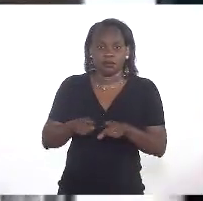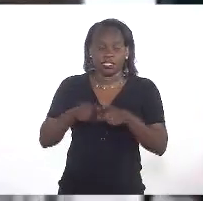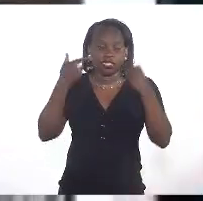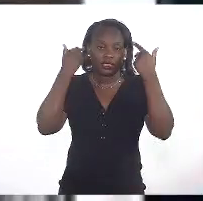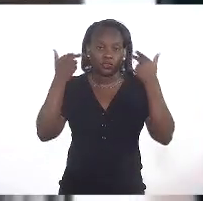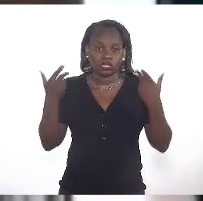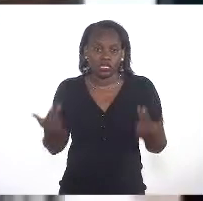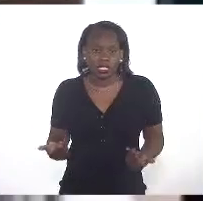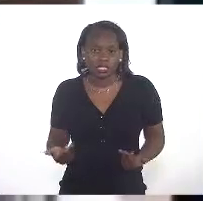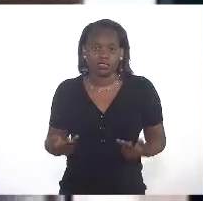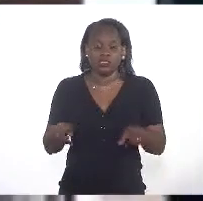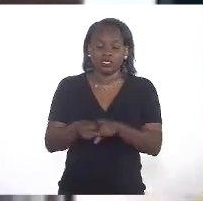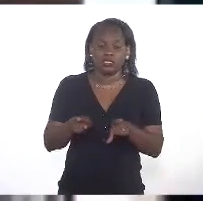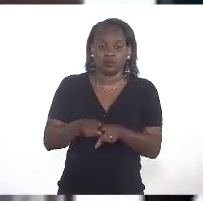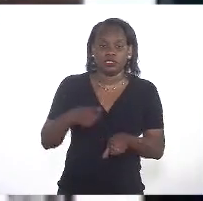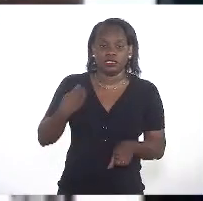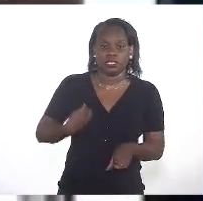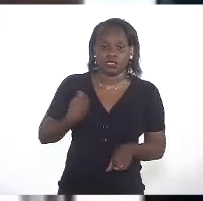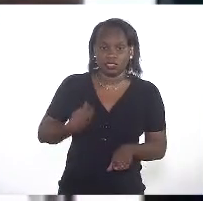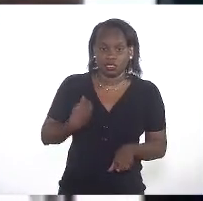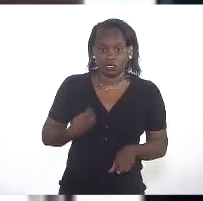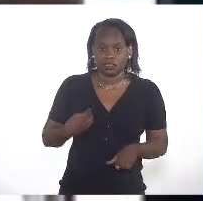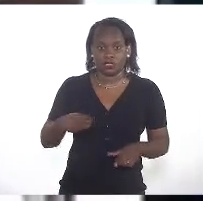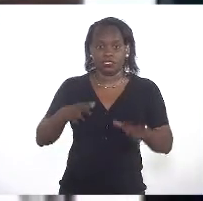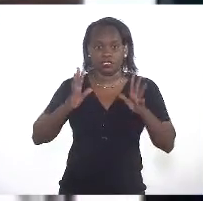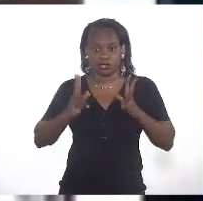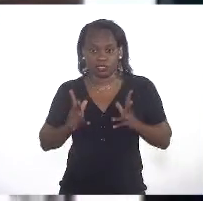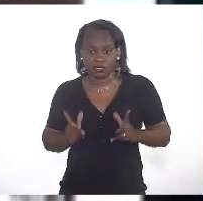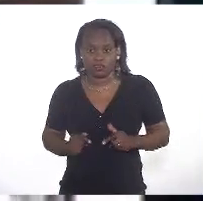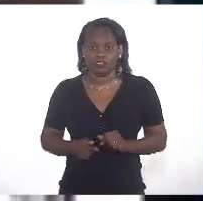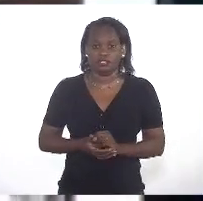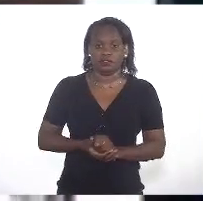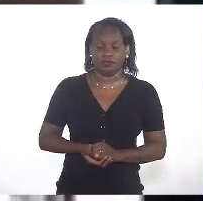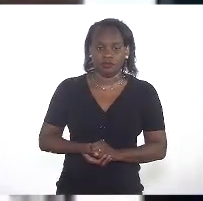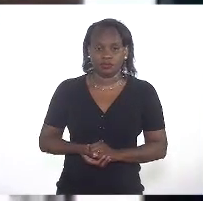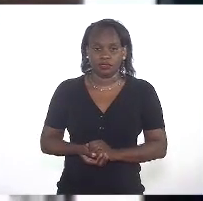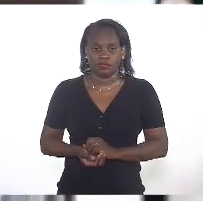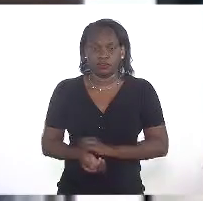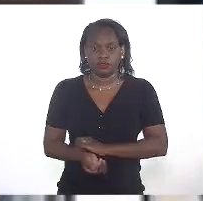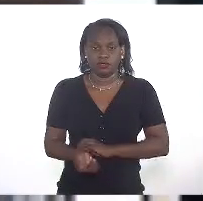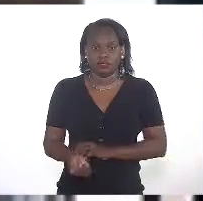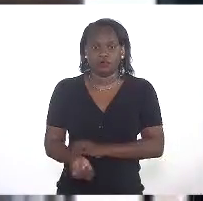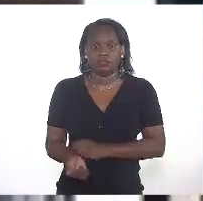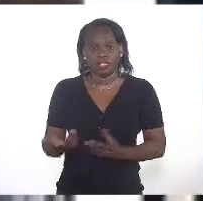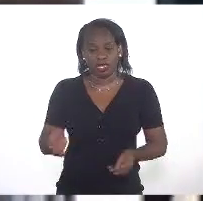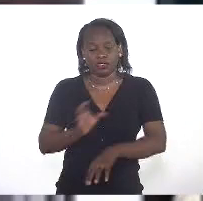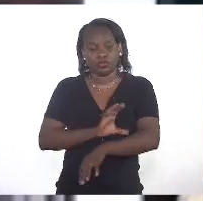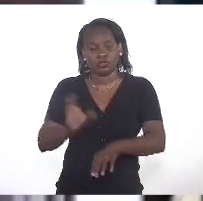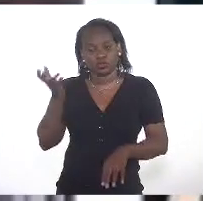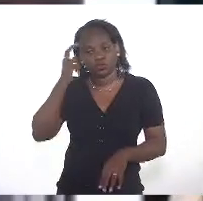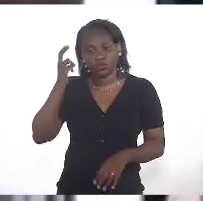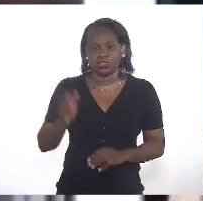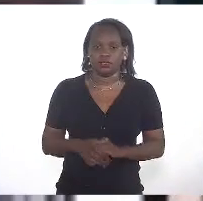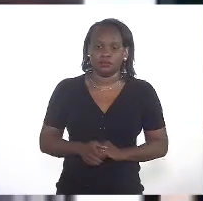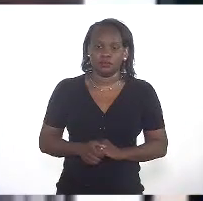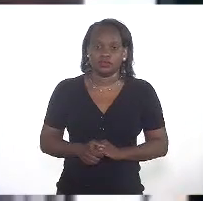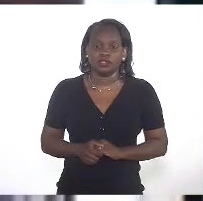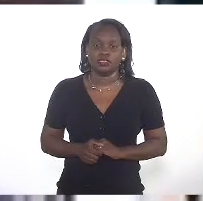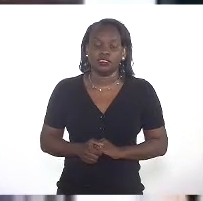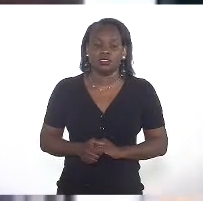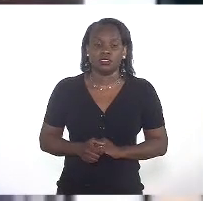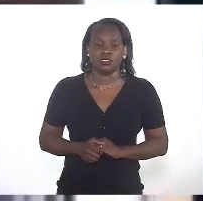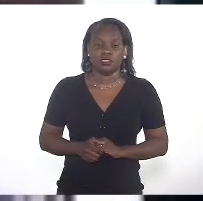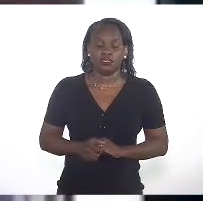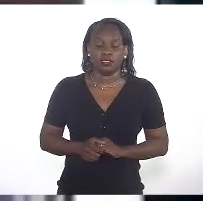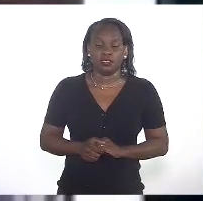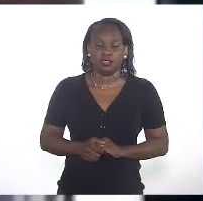natural e onde tem a presença do sagrado. Isso é que é cultura. A